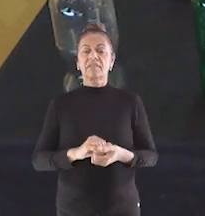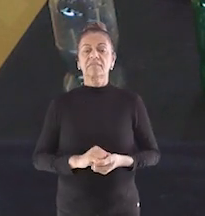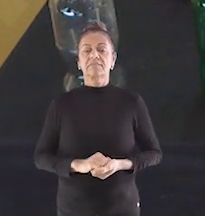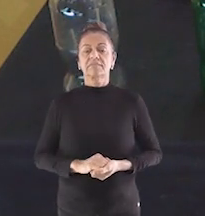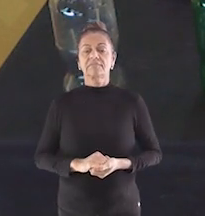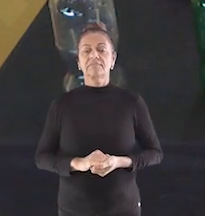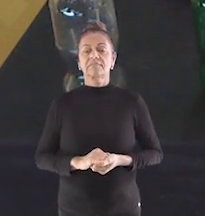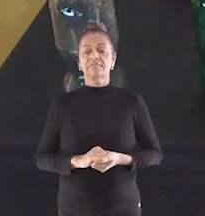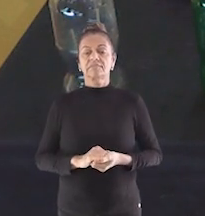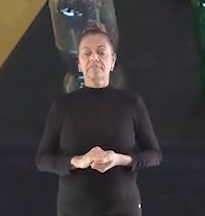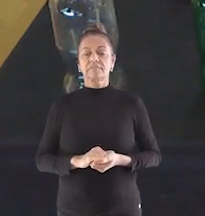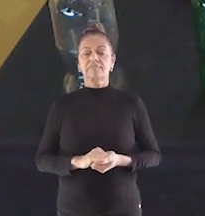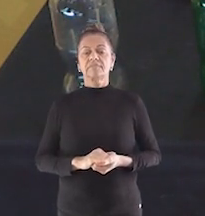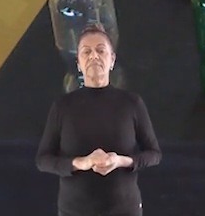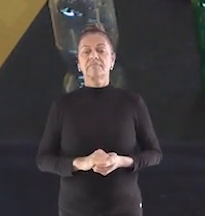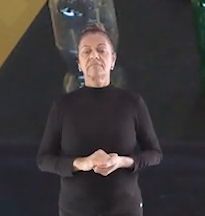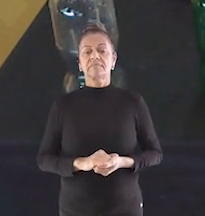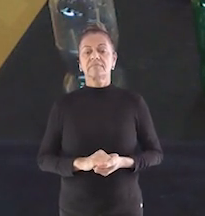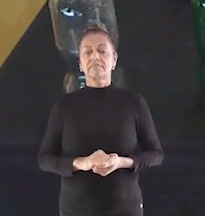fazer